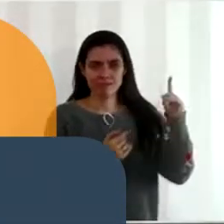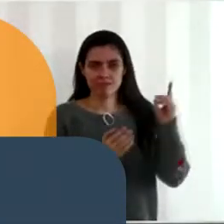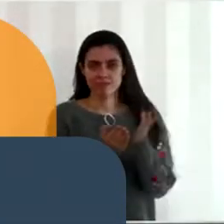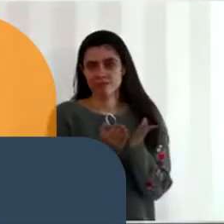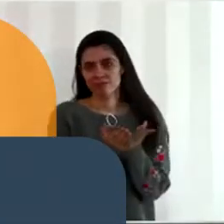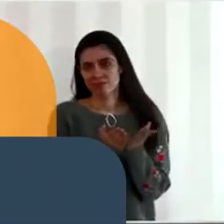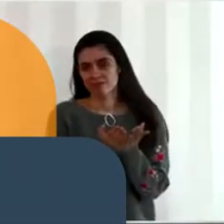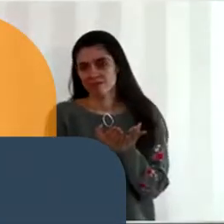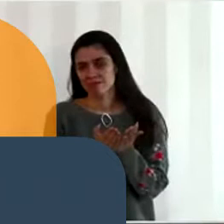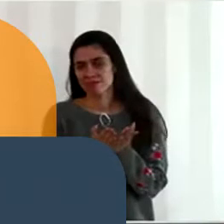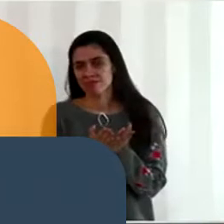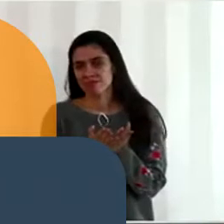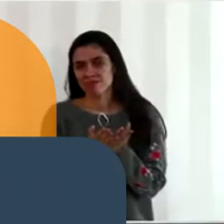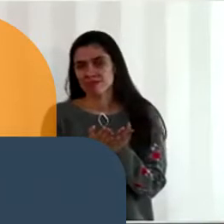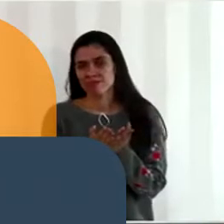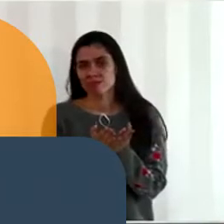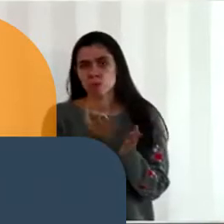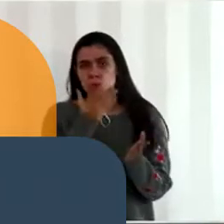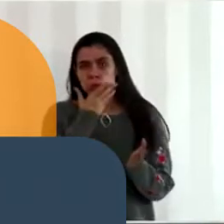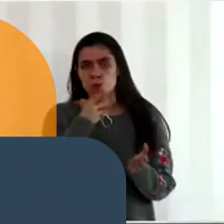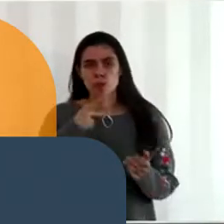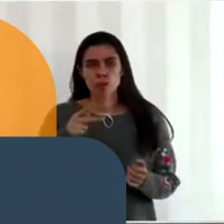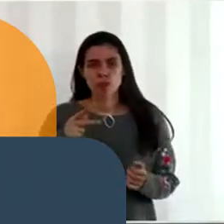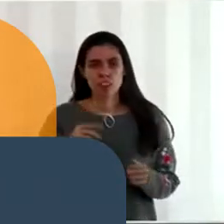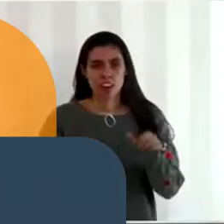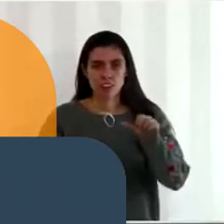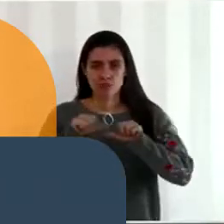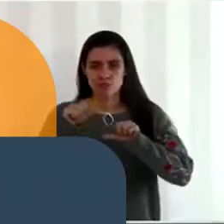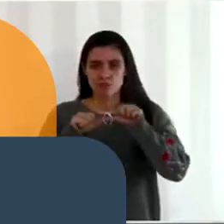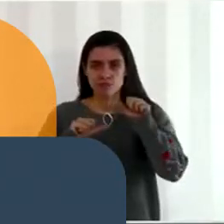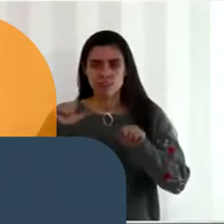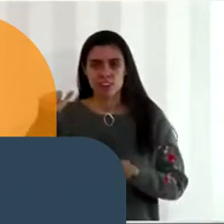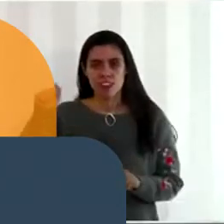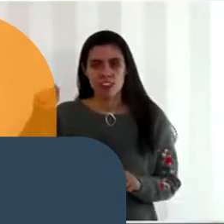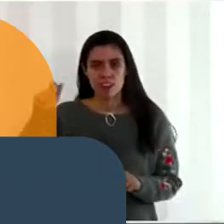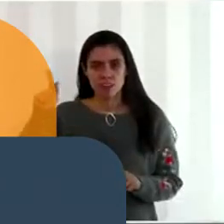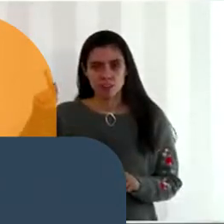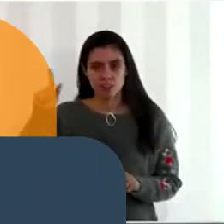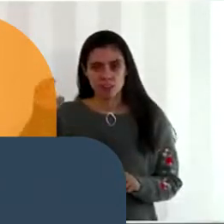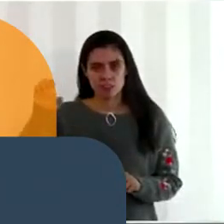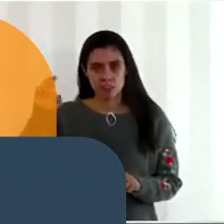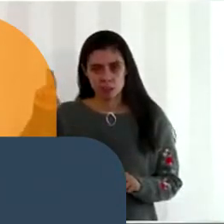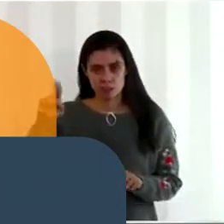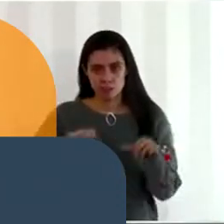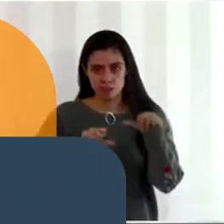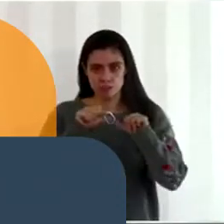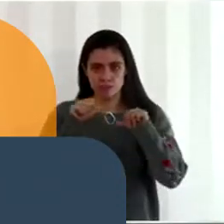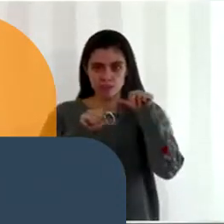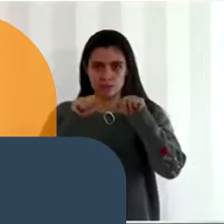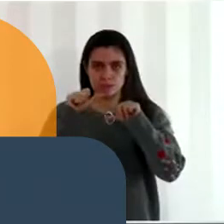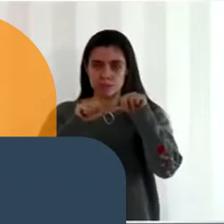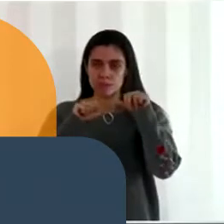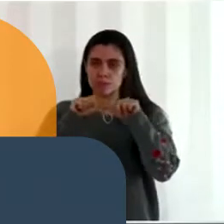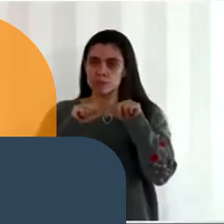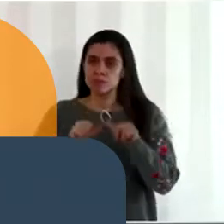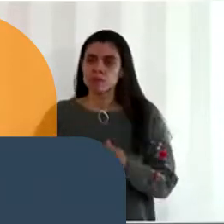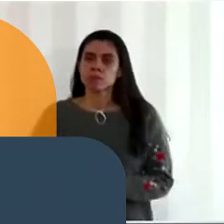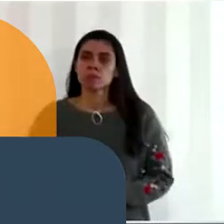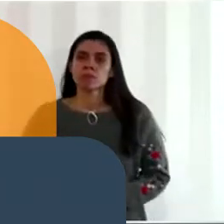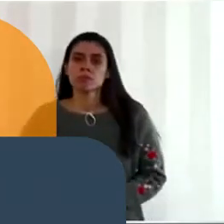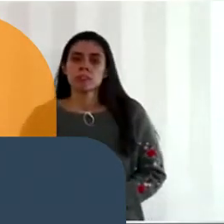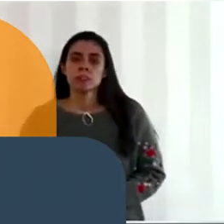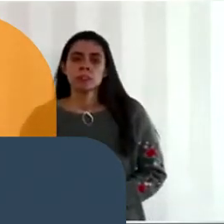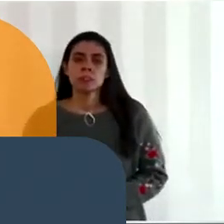livro do profeta Ageu. Vamos nessa noite encerrar a exposição deste livro, Ageu,